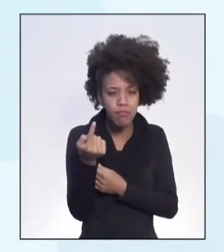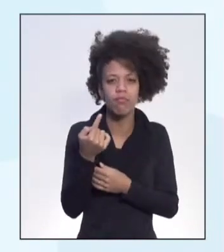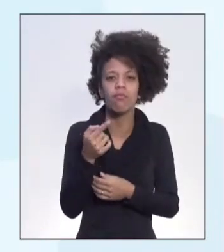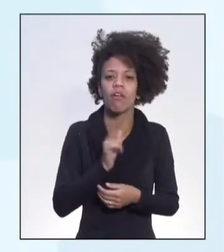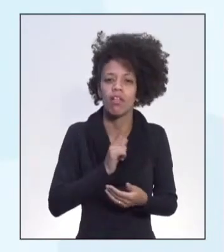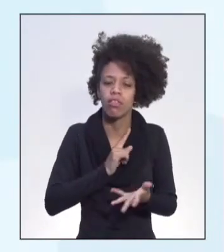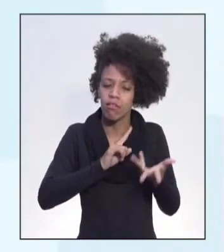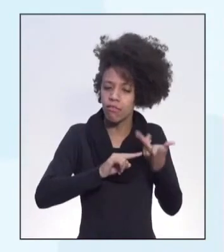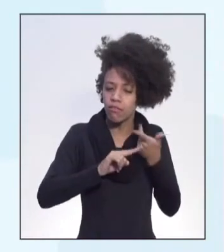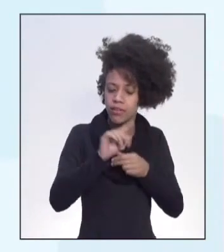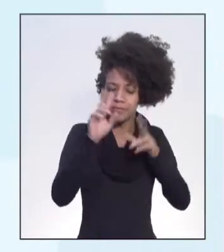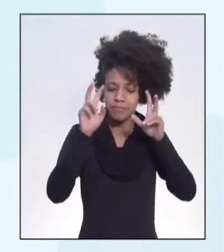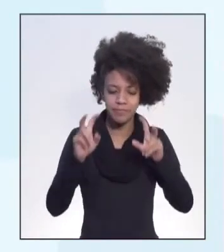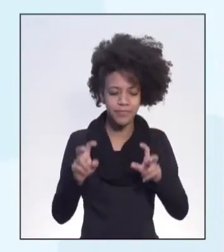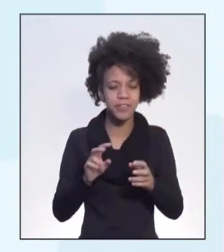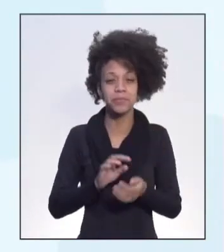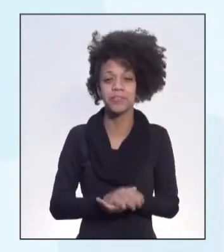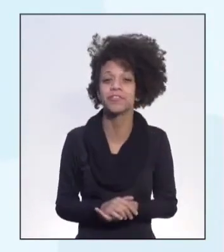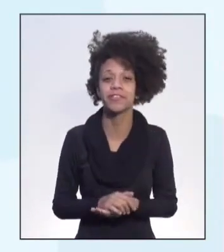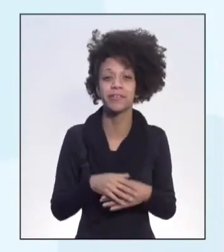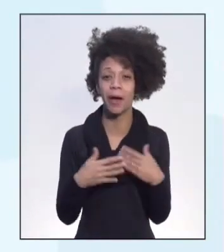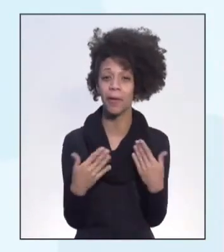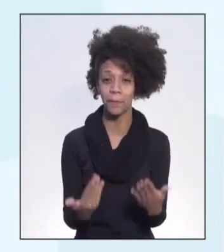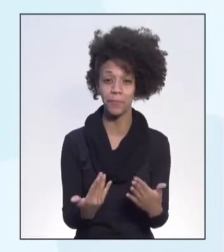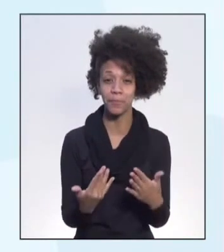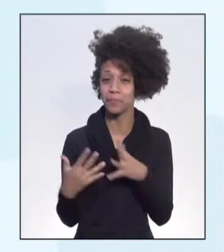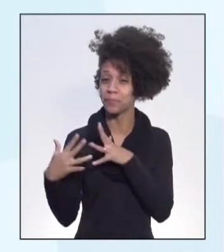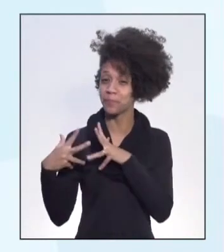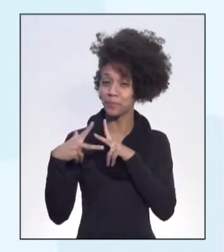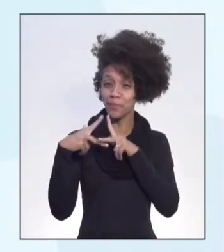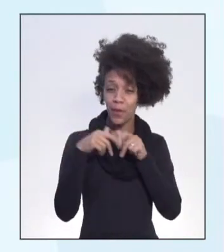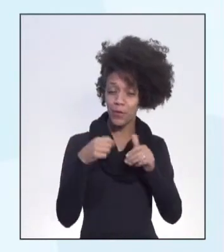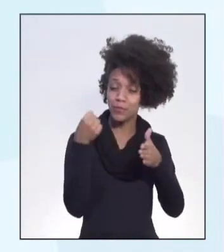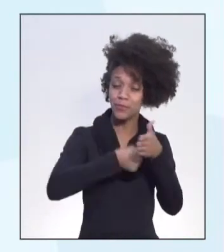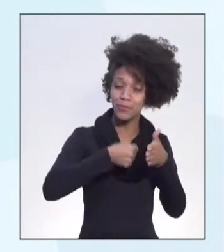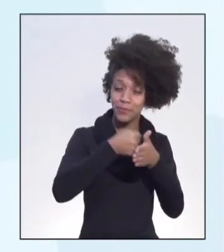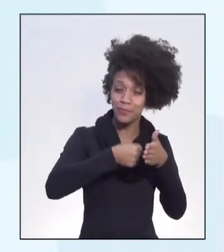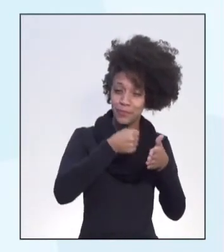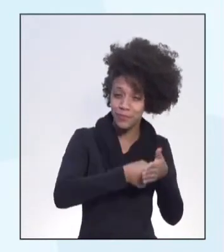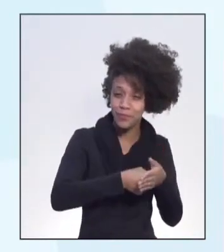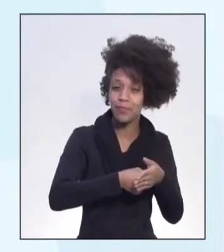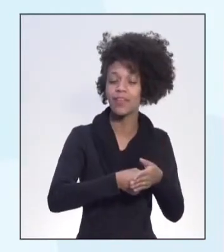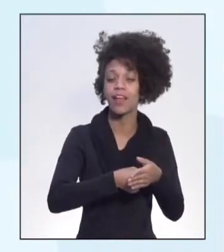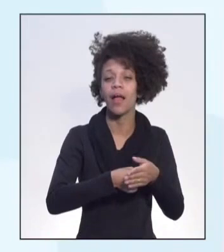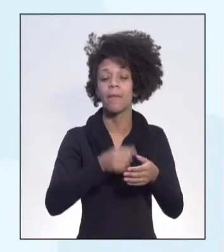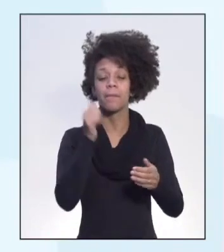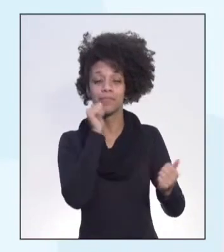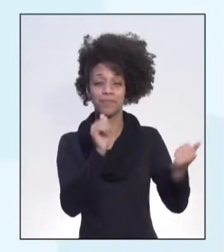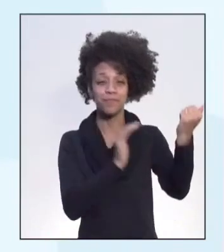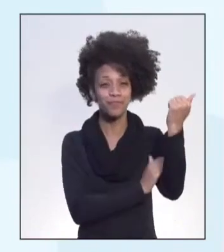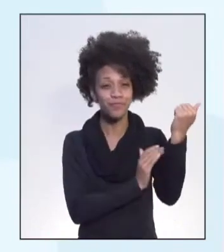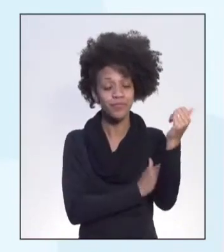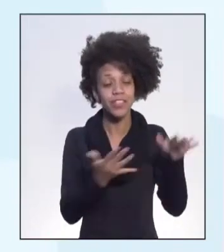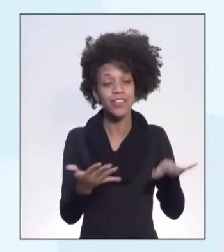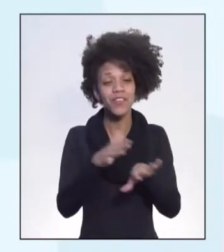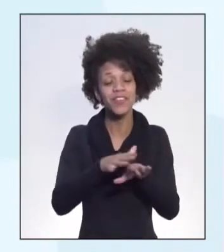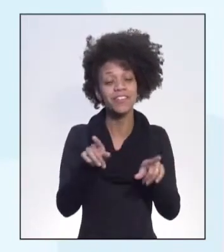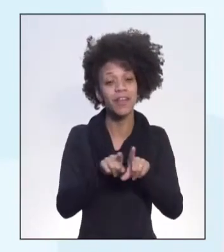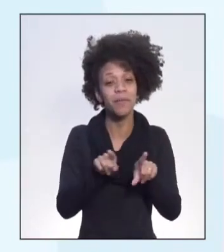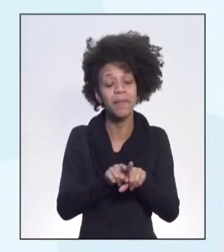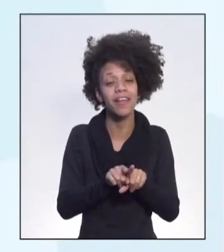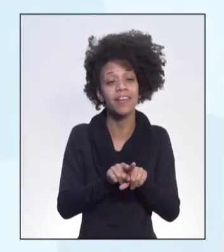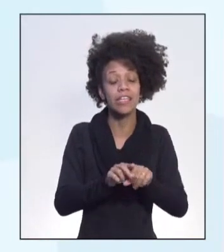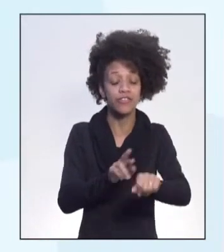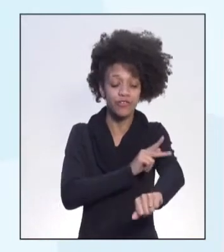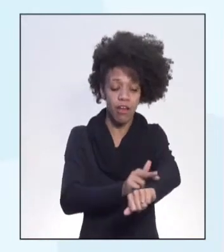muitas correntes de movimentos feministas, todos eles lutam por direitos das mulheres e incluem, por exemplo, as questões de